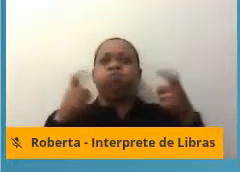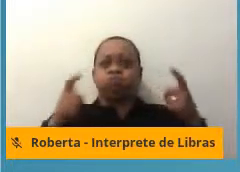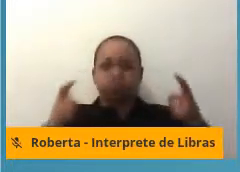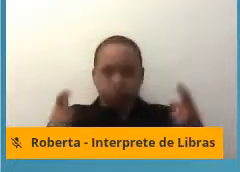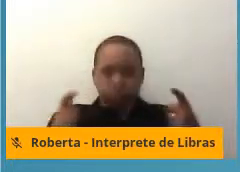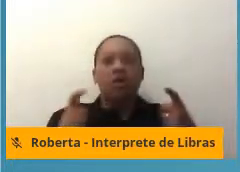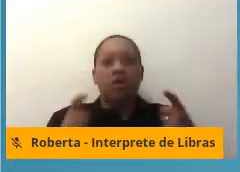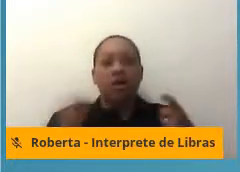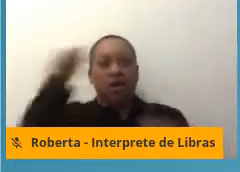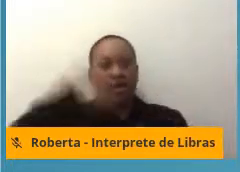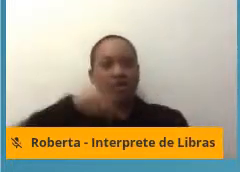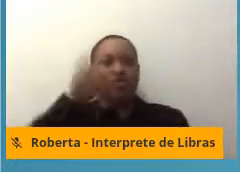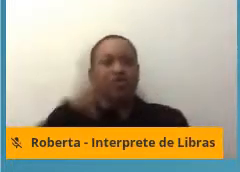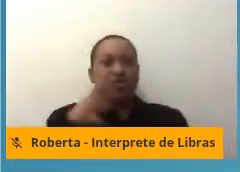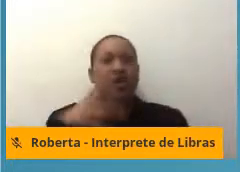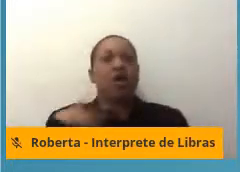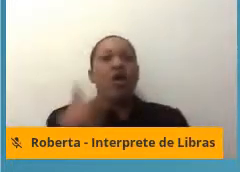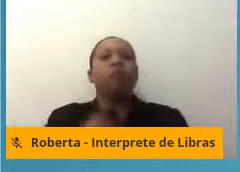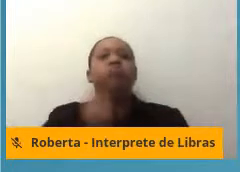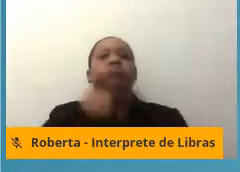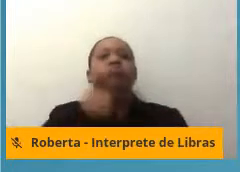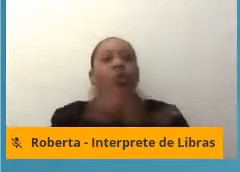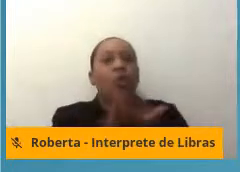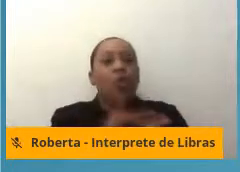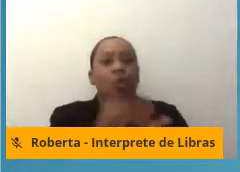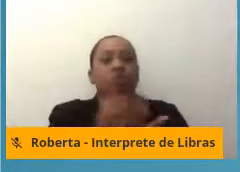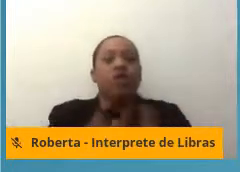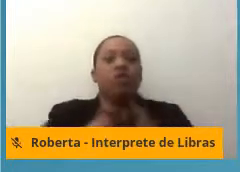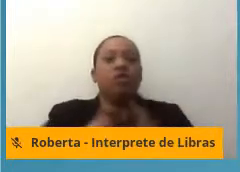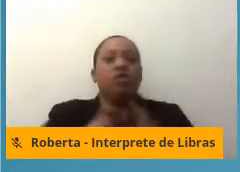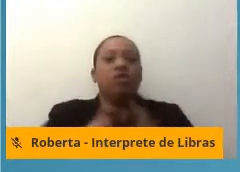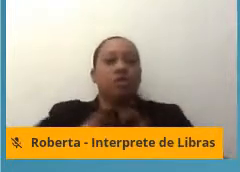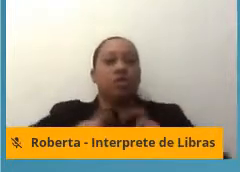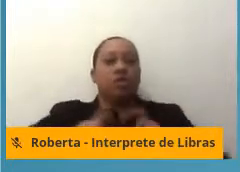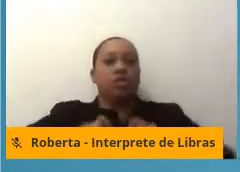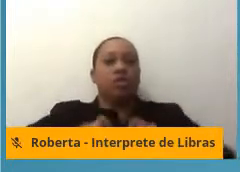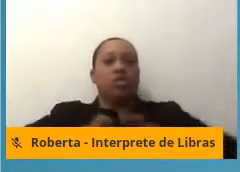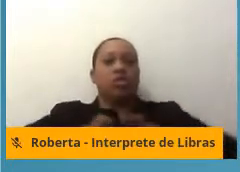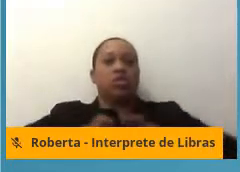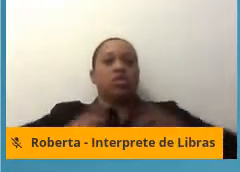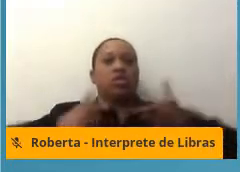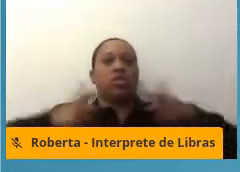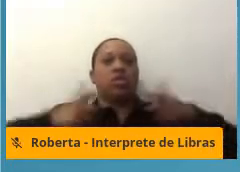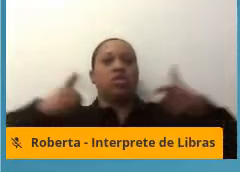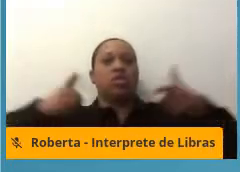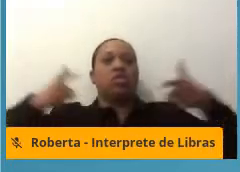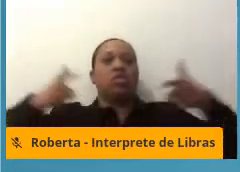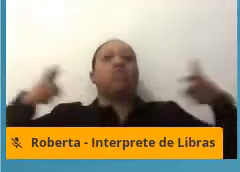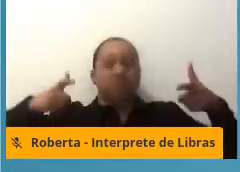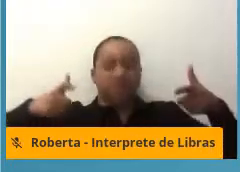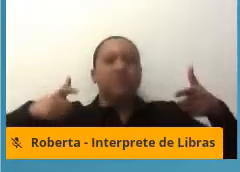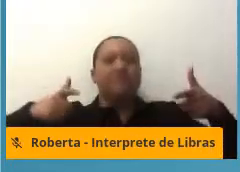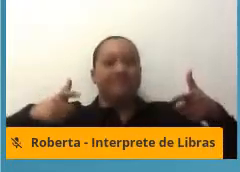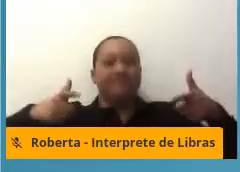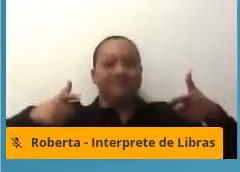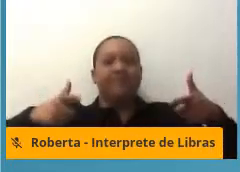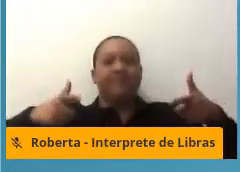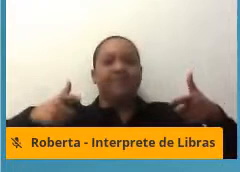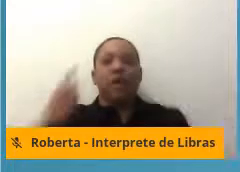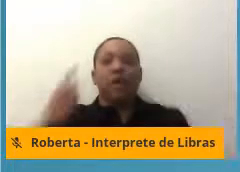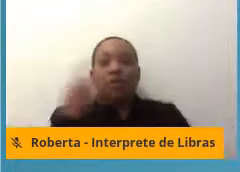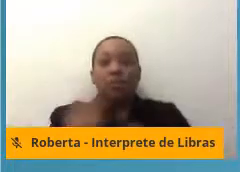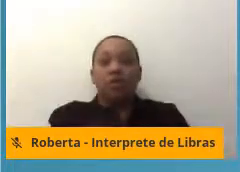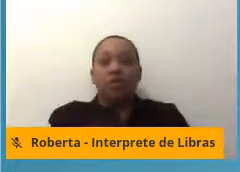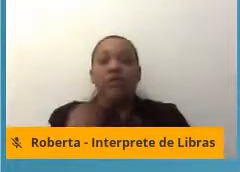começo, né? Dizendo que, apesar de ter sido atingido fortemente no começo, isso não